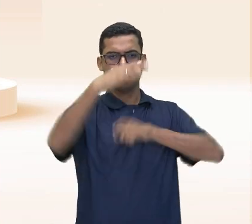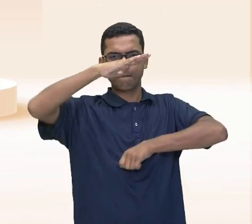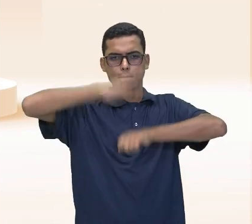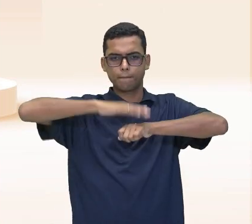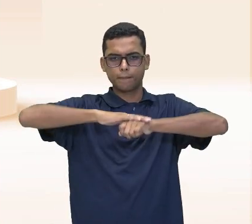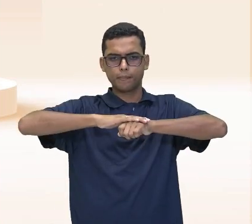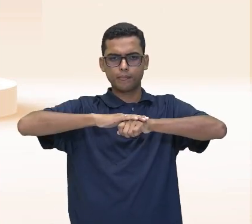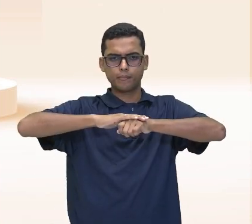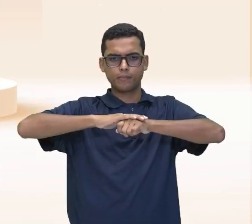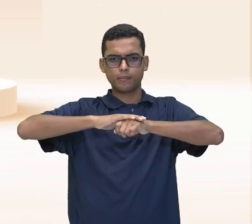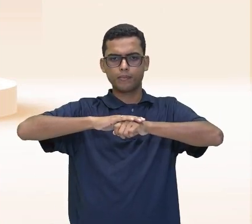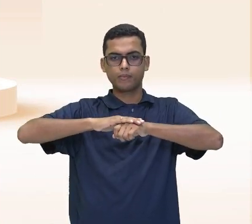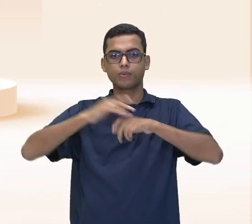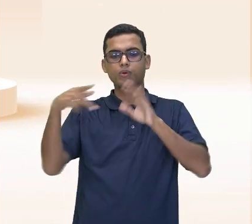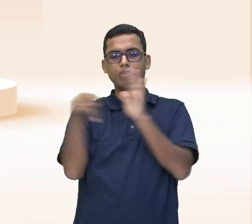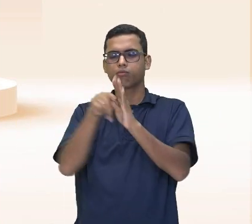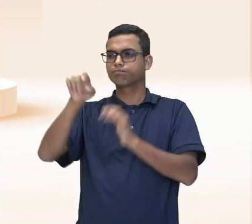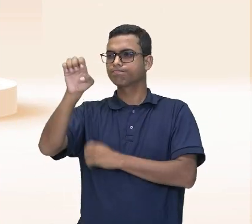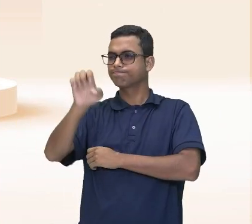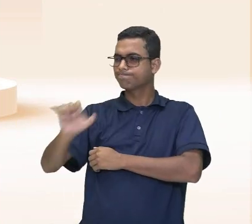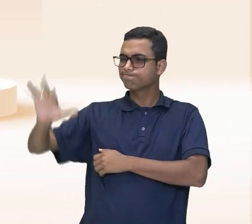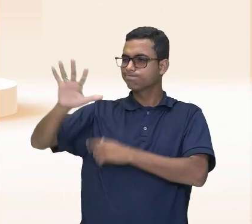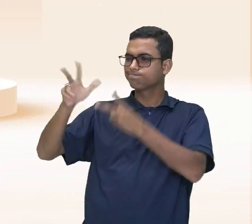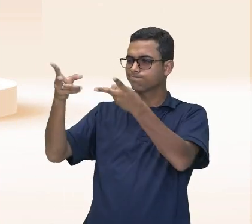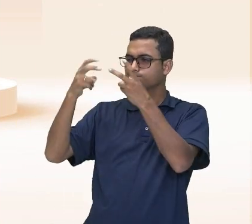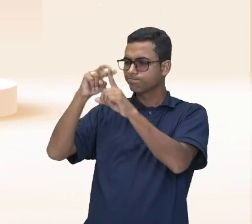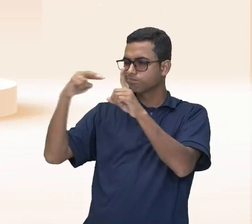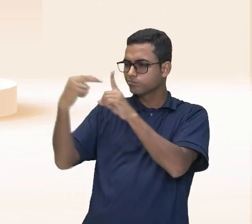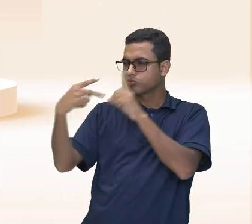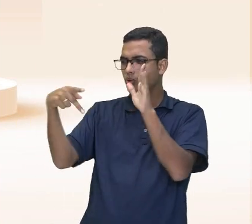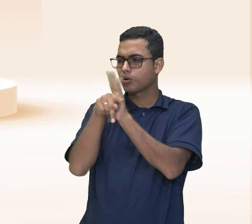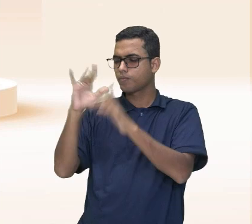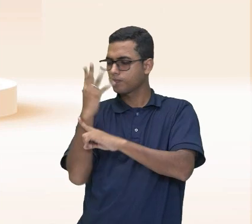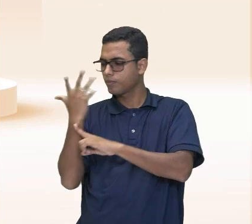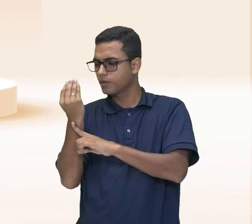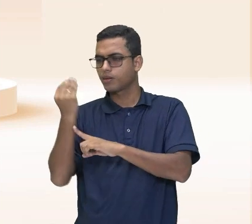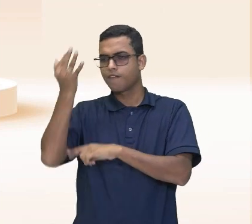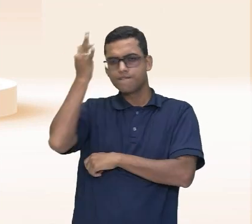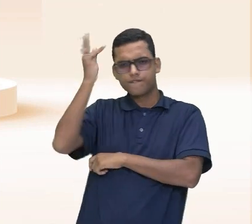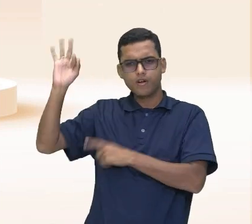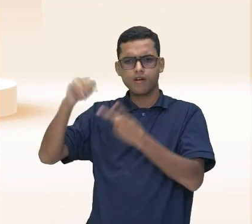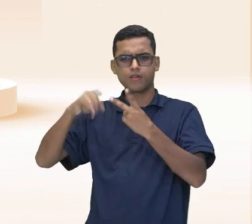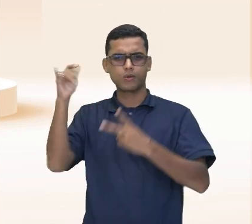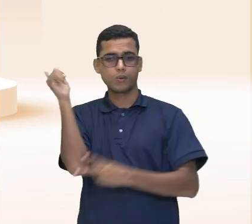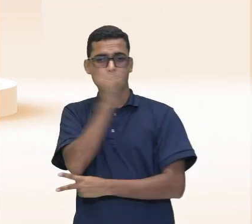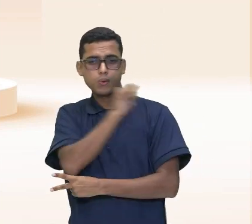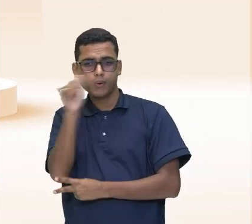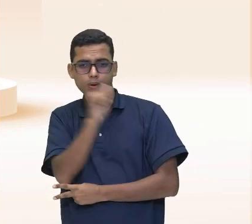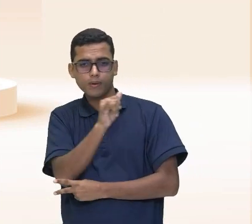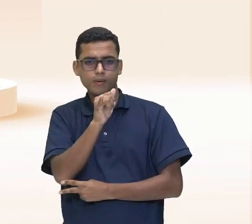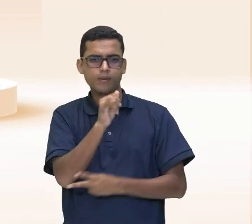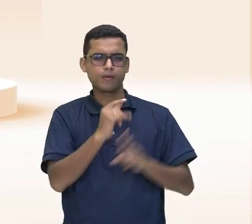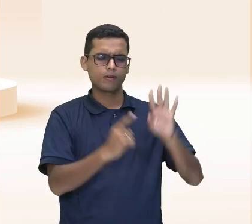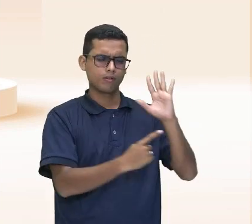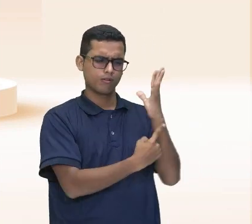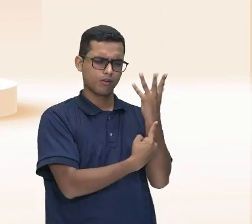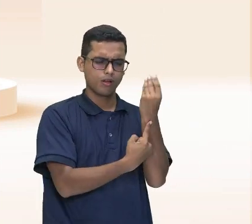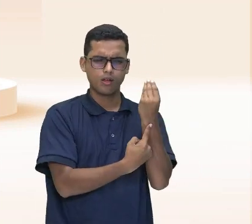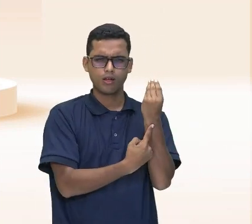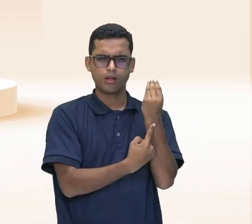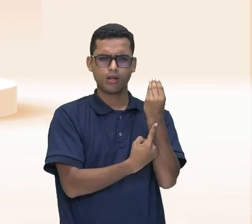pautada na visão da Europa. A arte francesa, a arte italiana, a arte... né? E a nossa arte parece que ela é inferior, e não